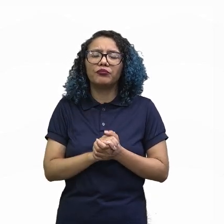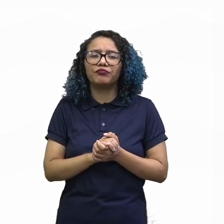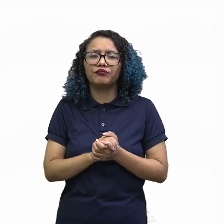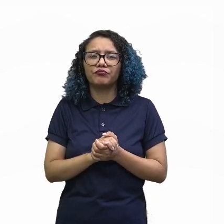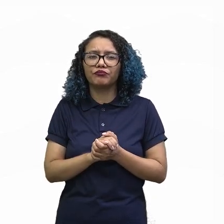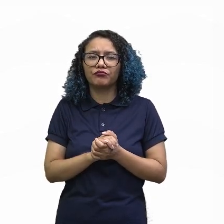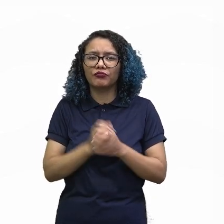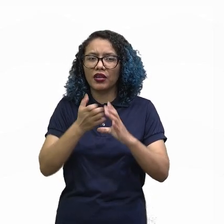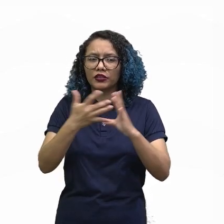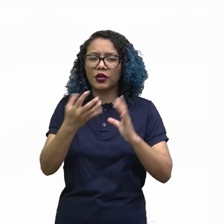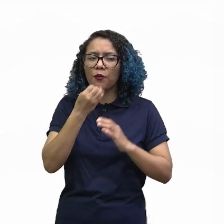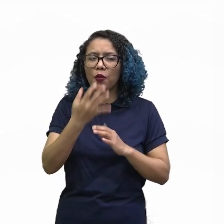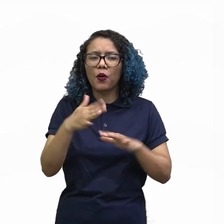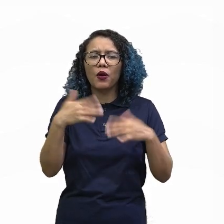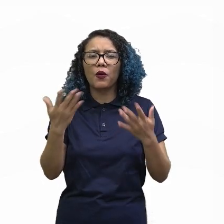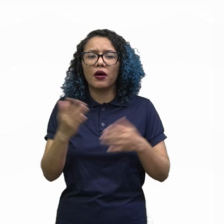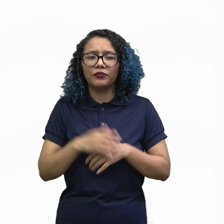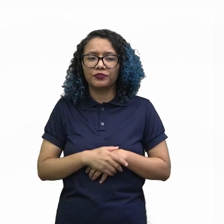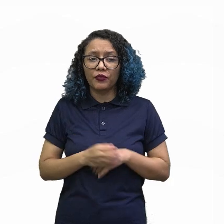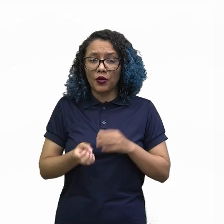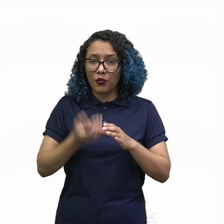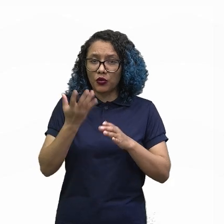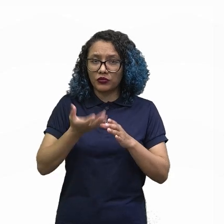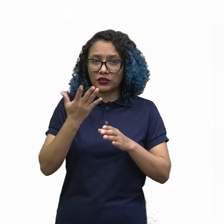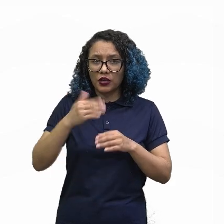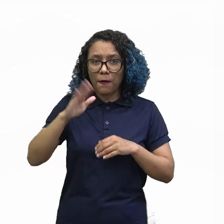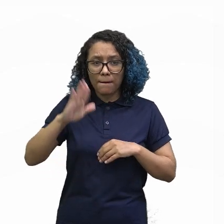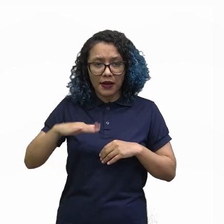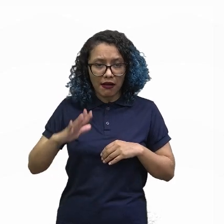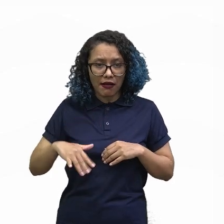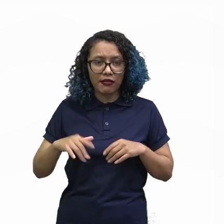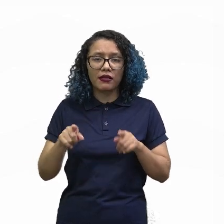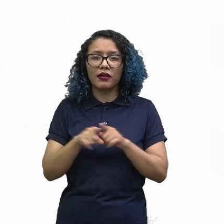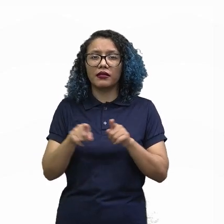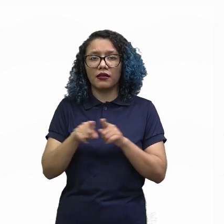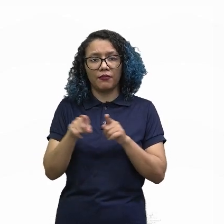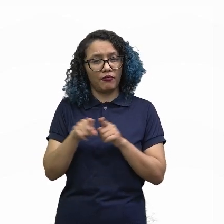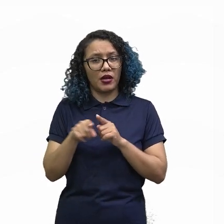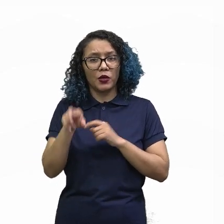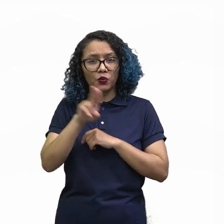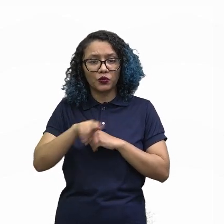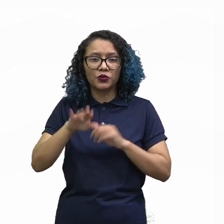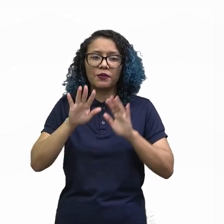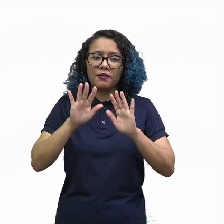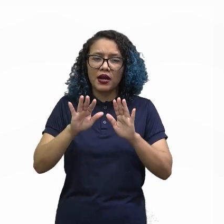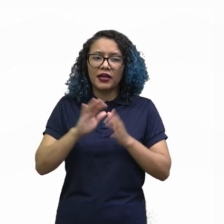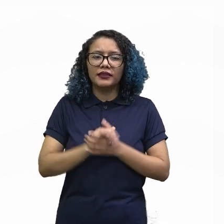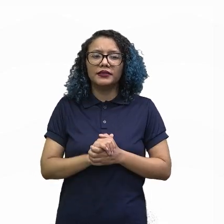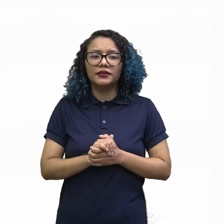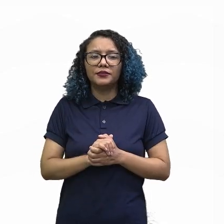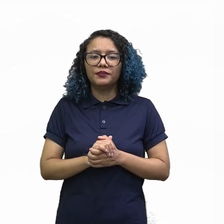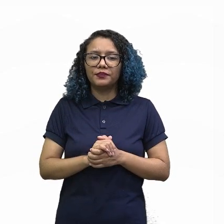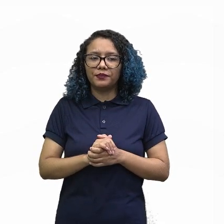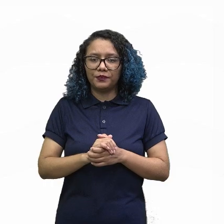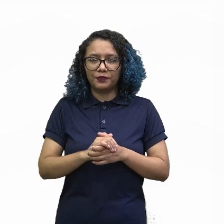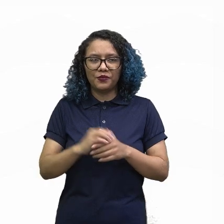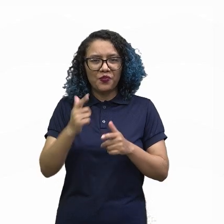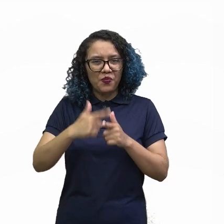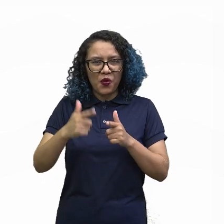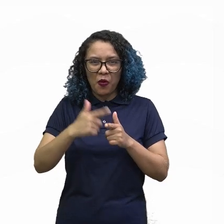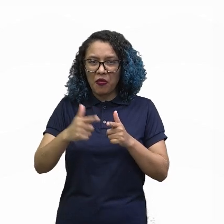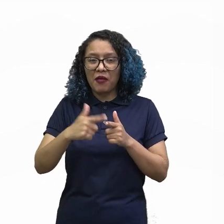o baixo custo de produção e consumo, porém, provocam graves